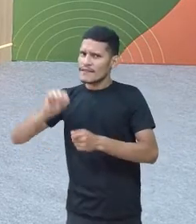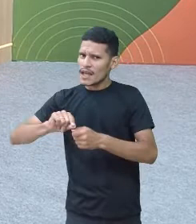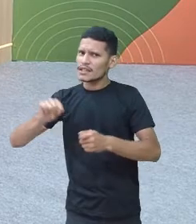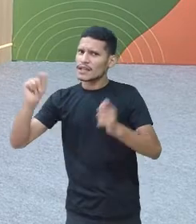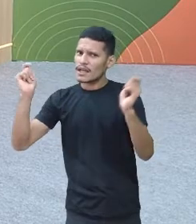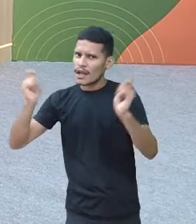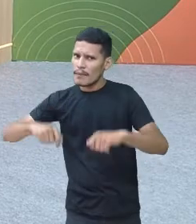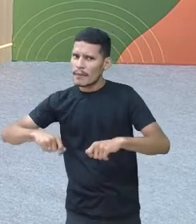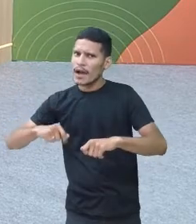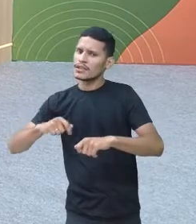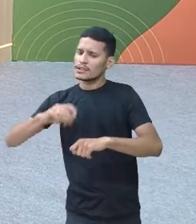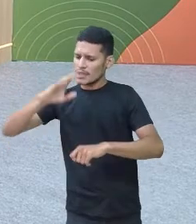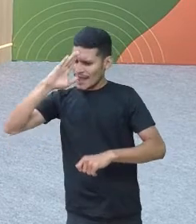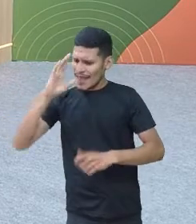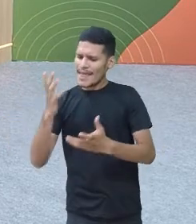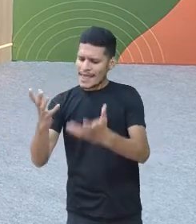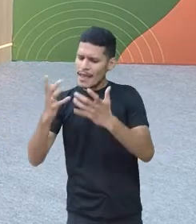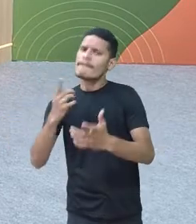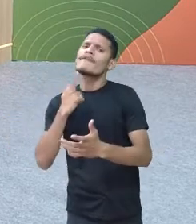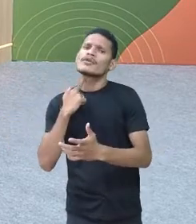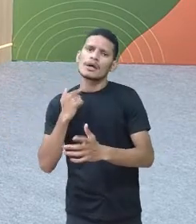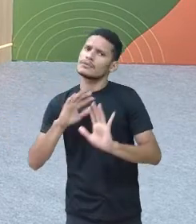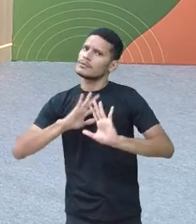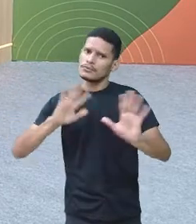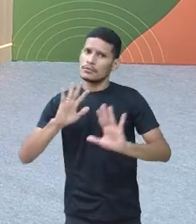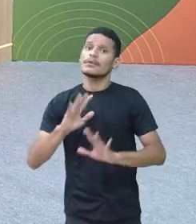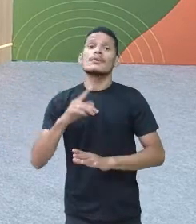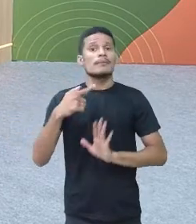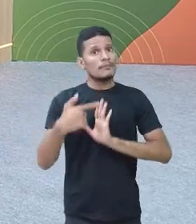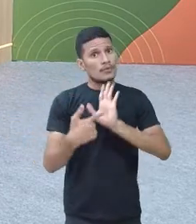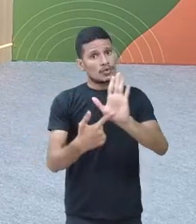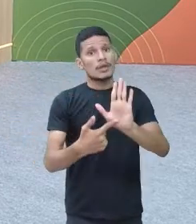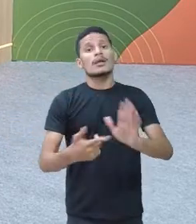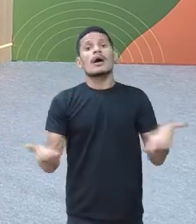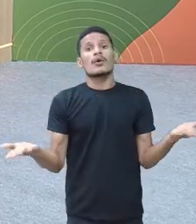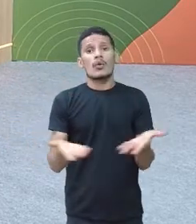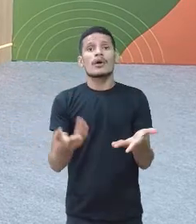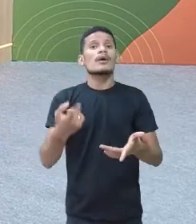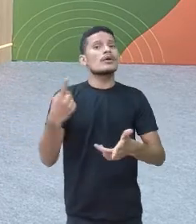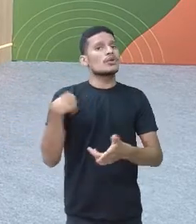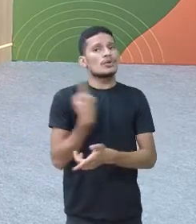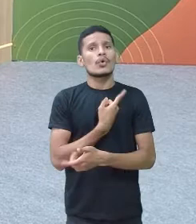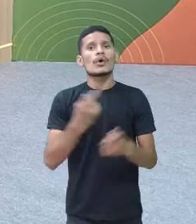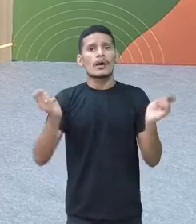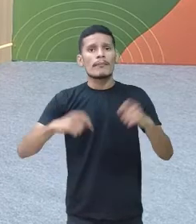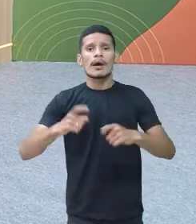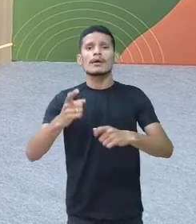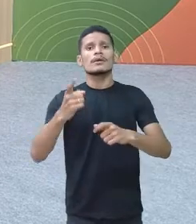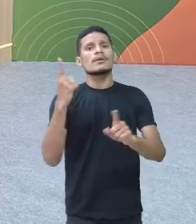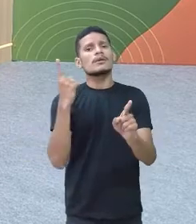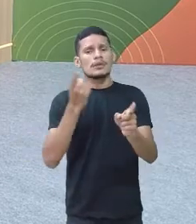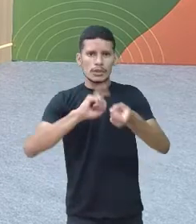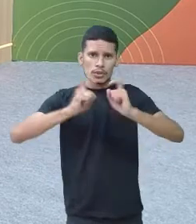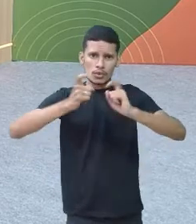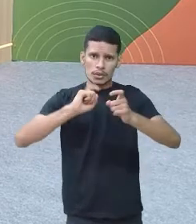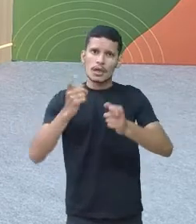realmente diretamente esse uso de doping. E aí por isso que eu trouxe esse caso para a gente discutir um pouquinho do que aconteceu,